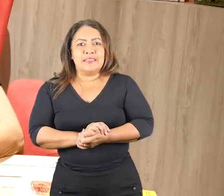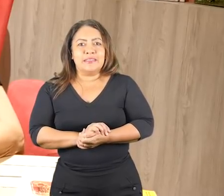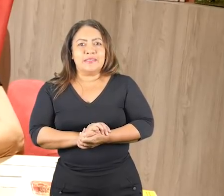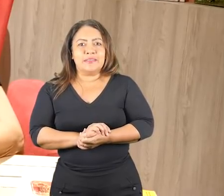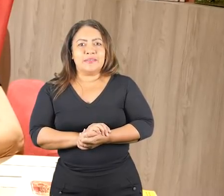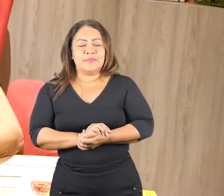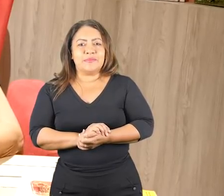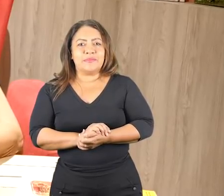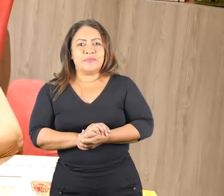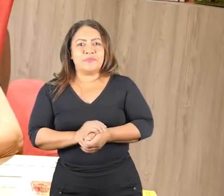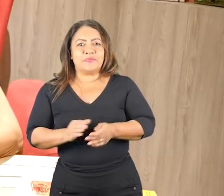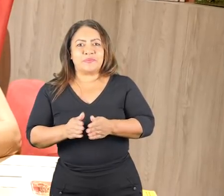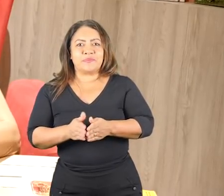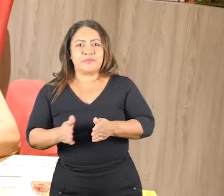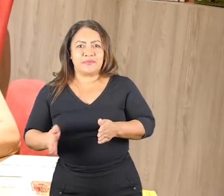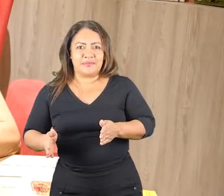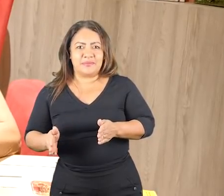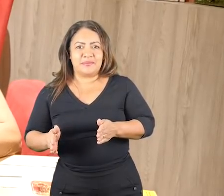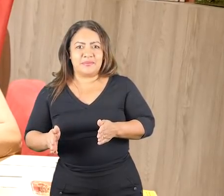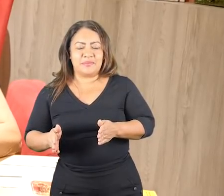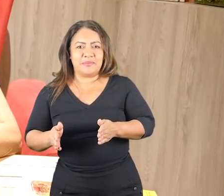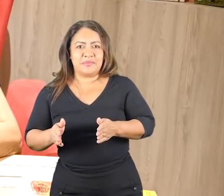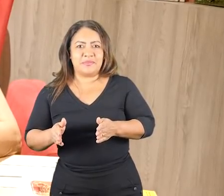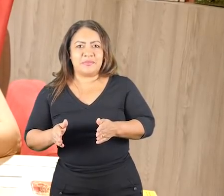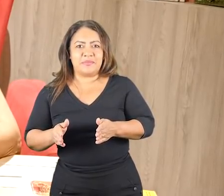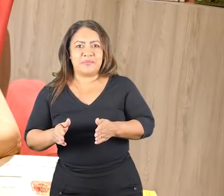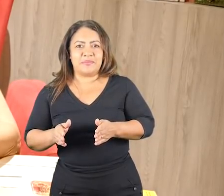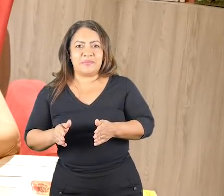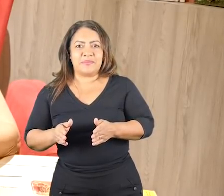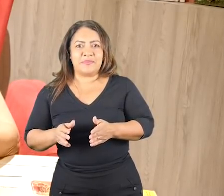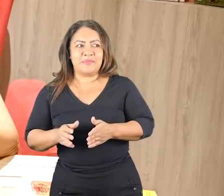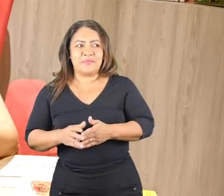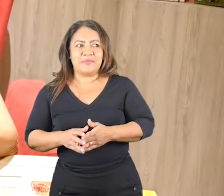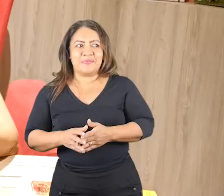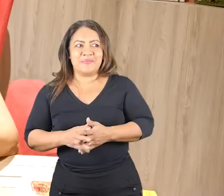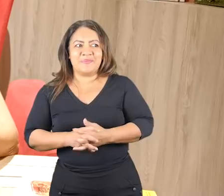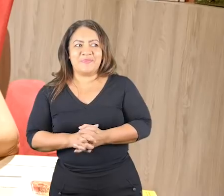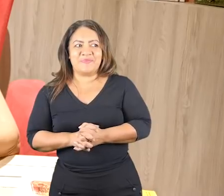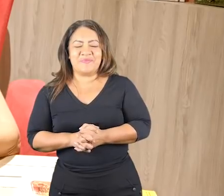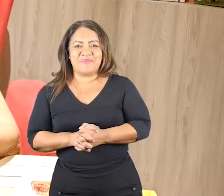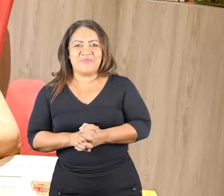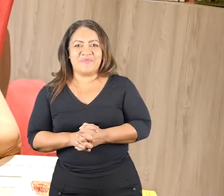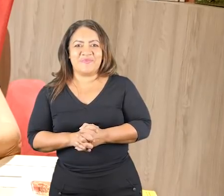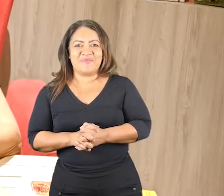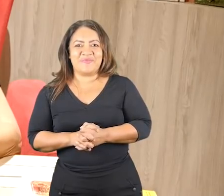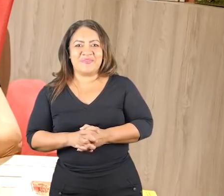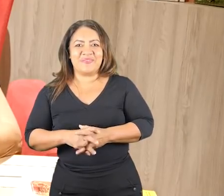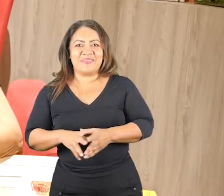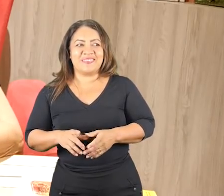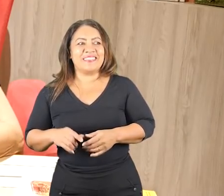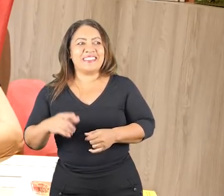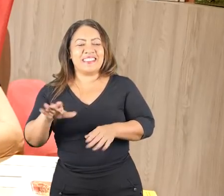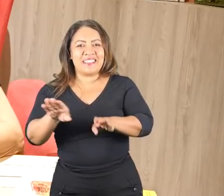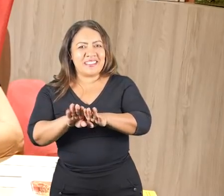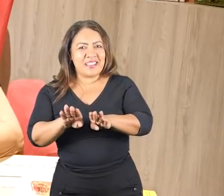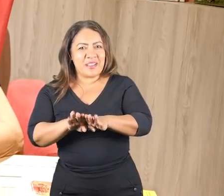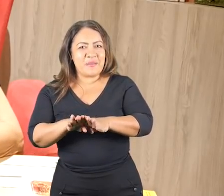por mais que elas tenham tido pouco tempo nas EMEI, na instituição, elas